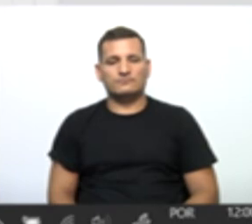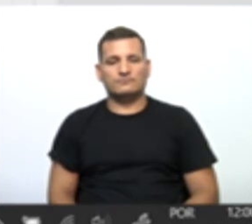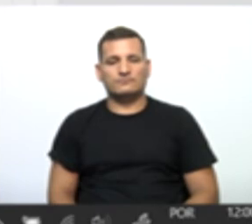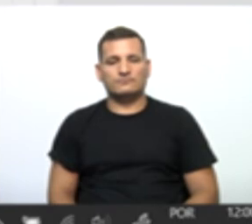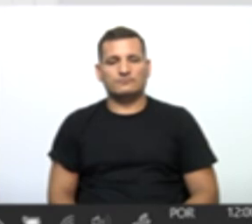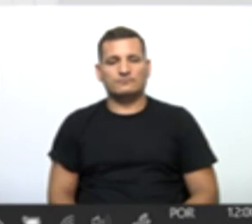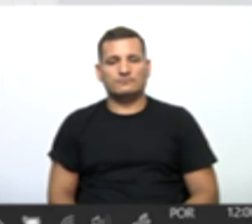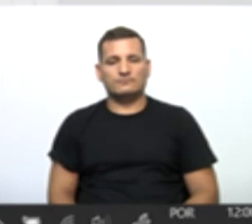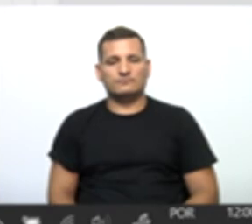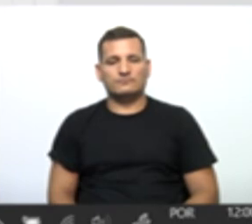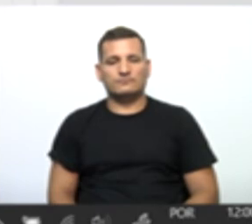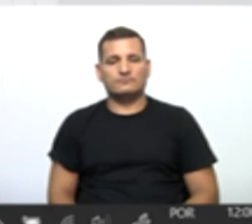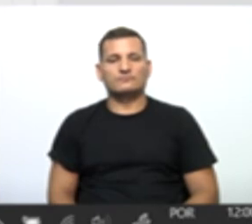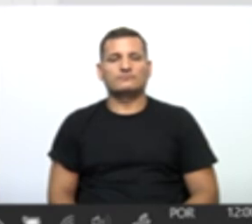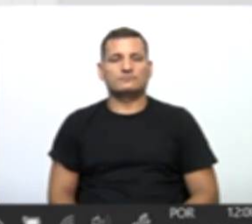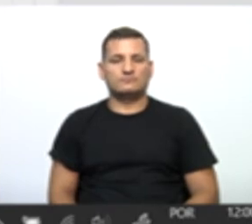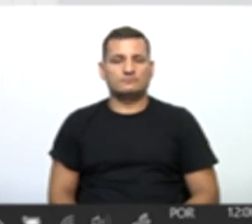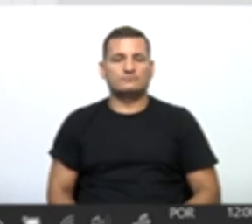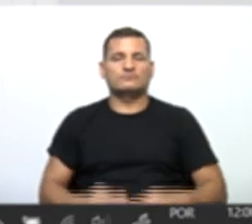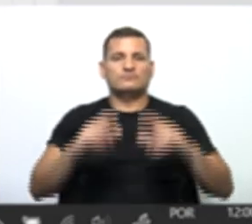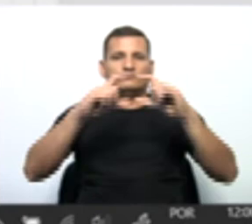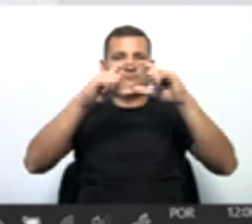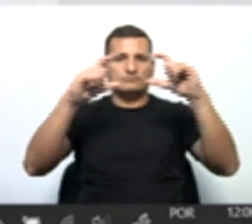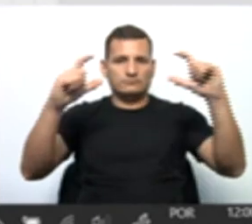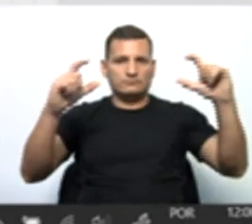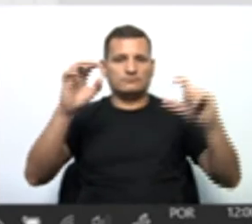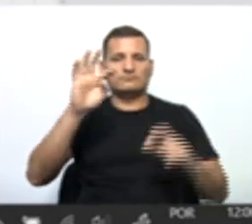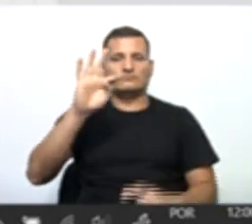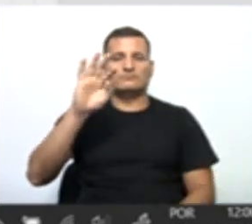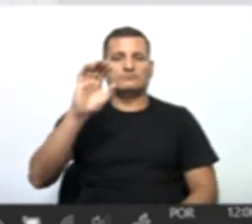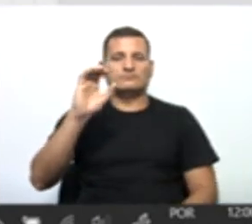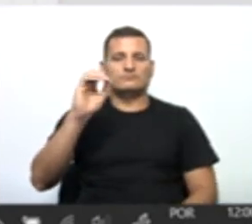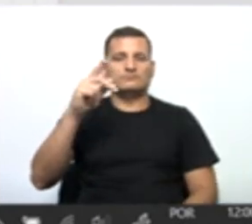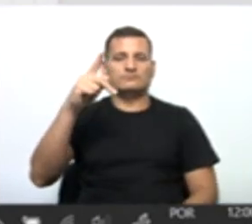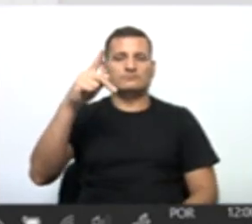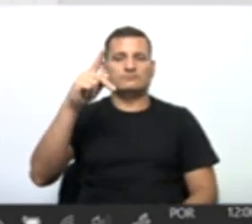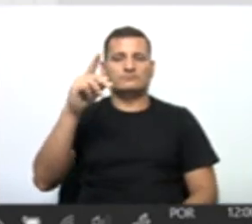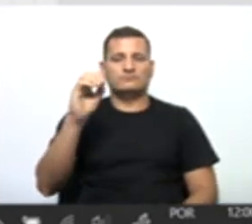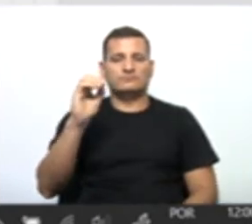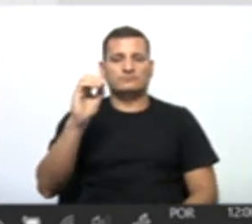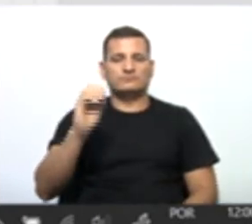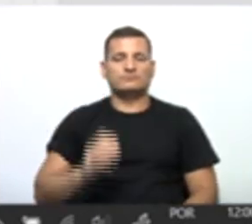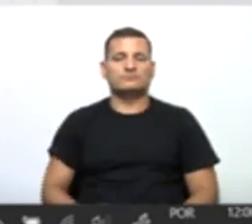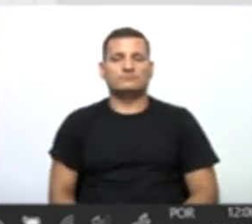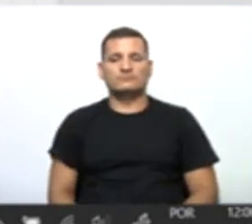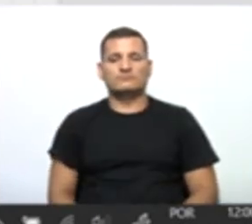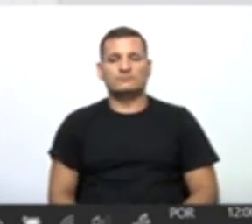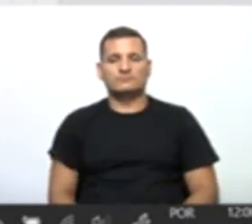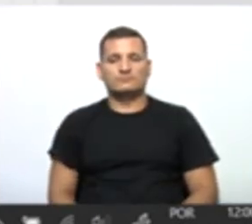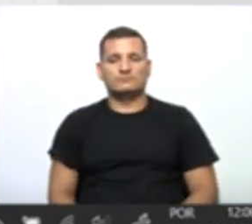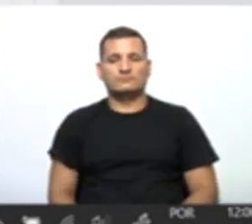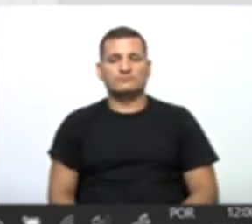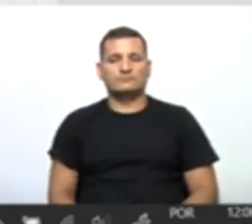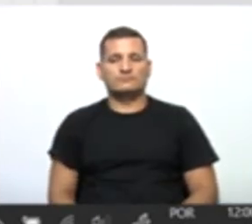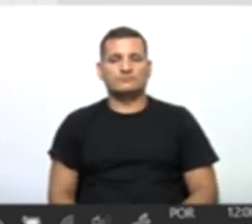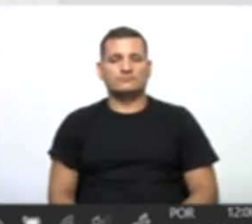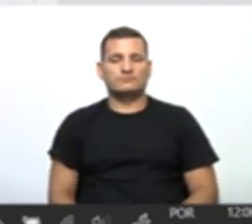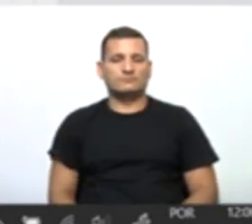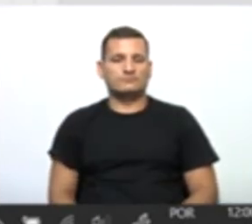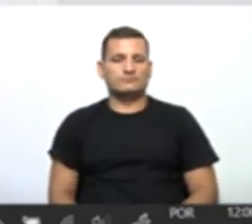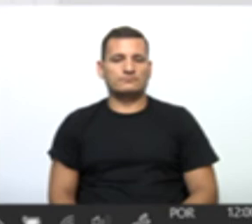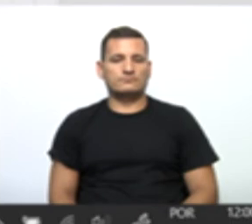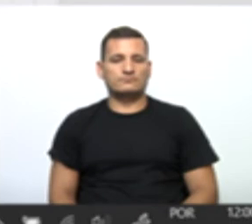como eu falei, ó. Aqui é um topo. Tô até curioso, né, Silmar, para ver o que esses meninos fizeram aí de